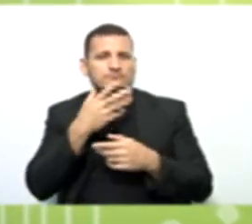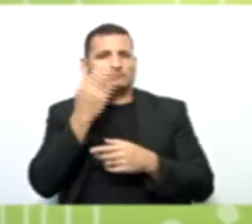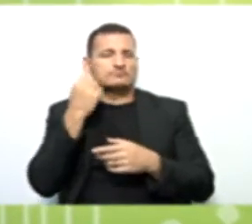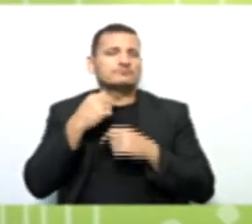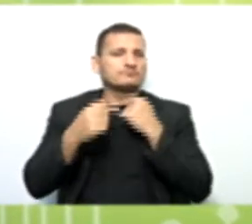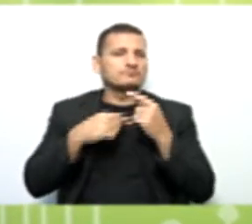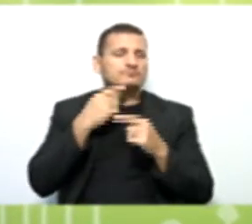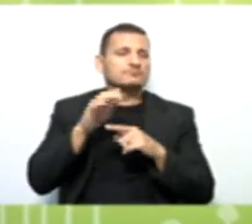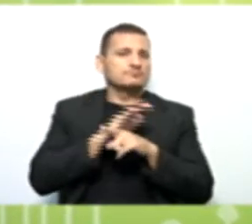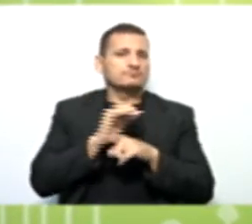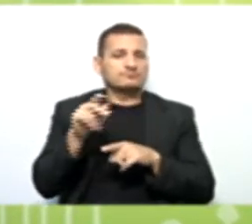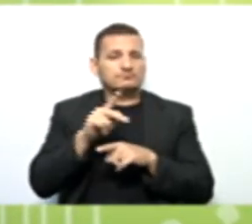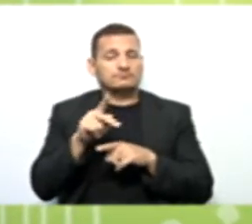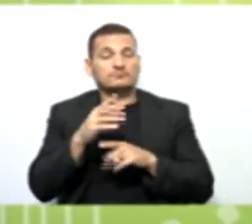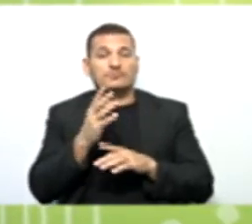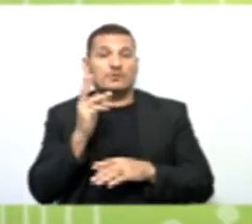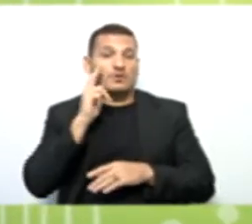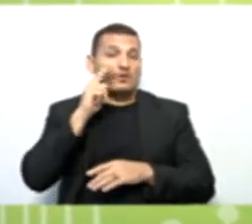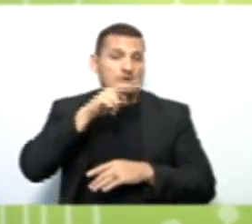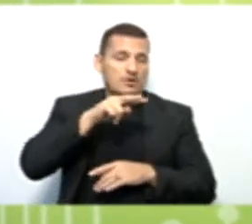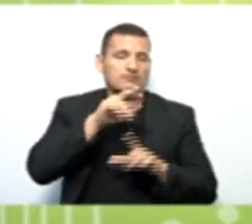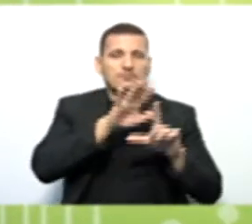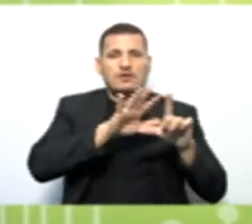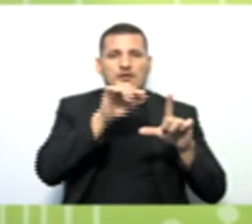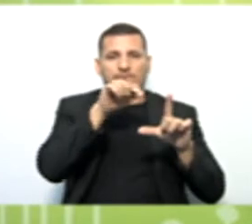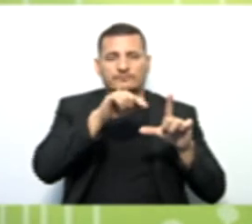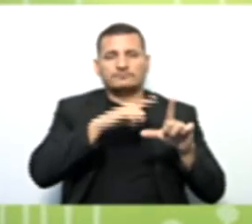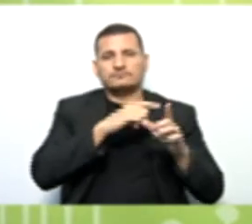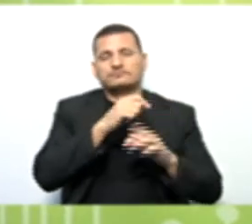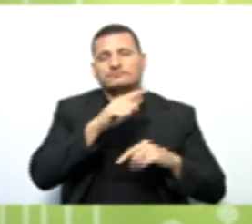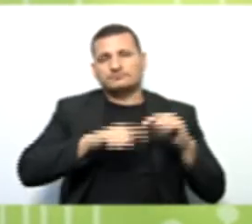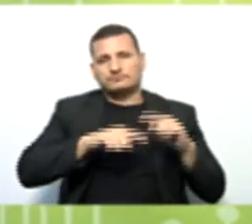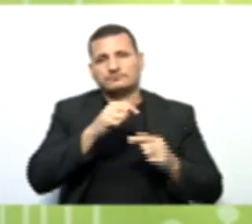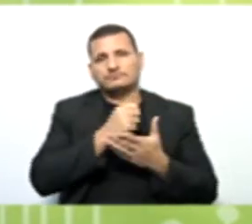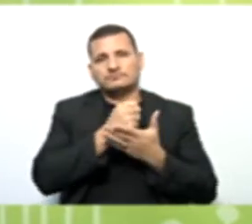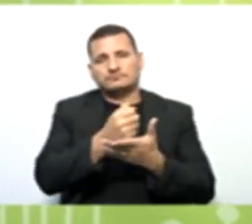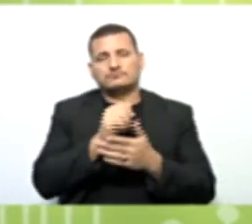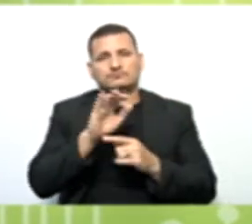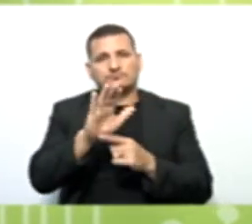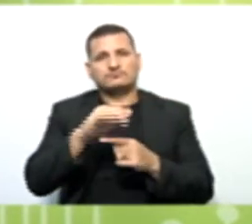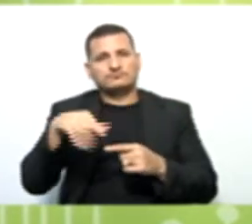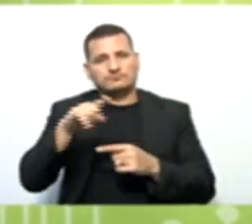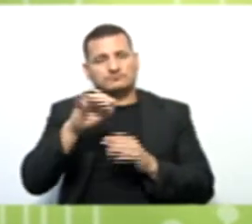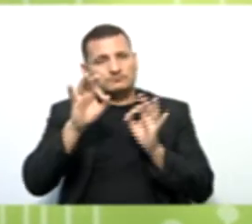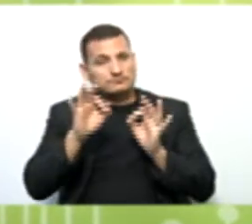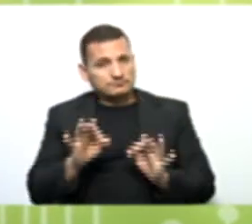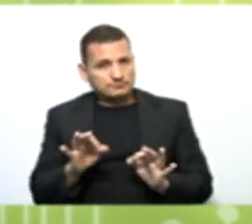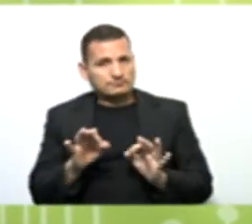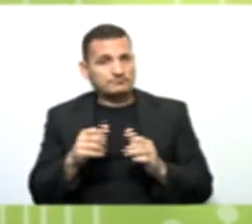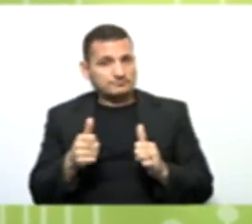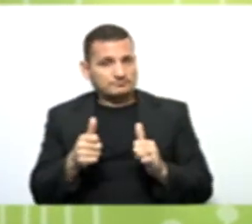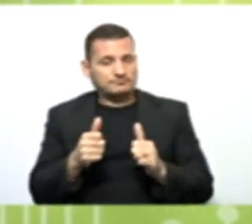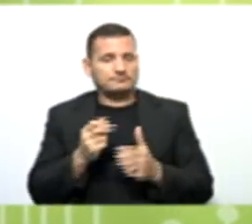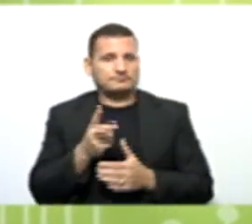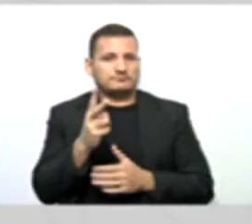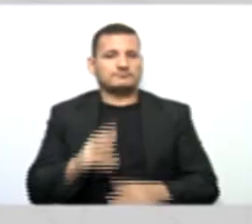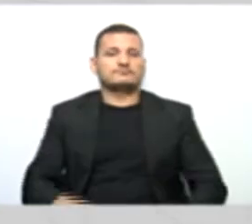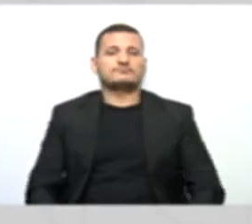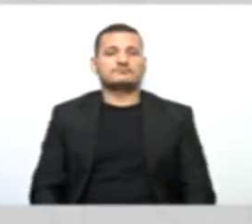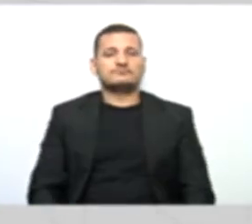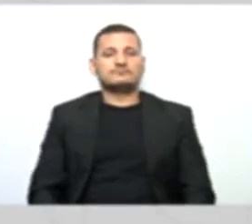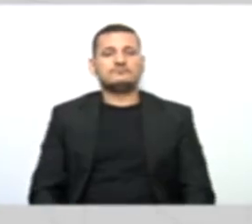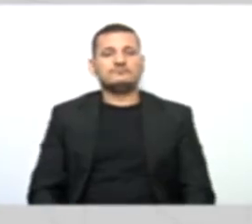com o professor. Olha lá no AVA que o material de apoio vai ajudar vocês com certeza. Beleza? Vamos continuar aqui.